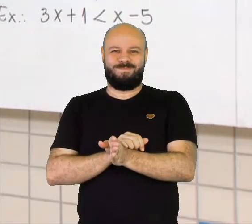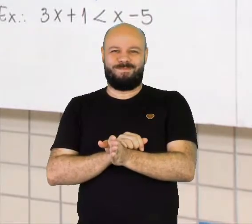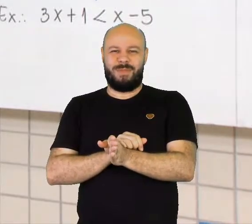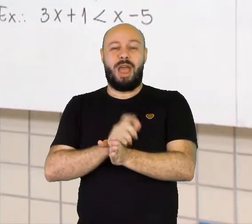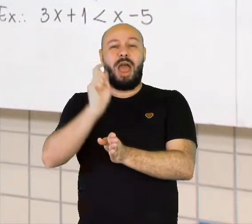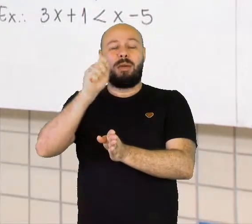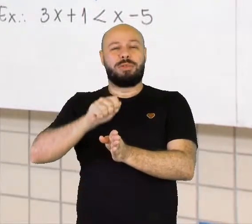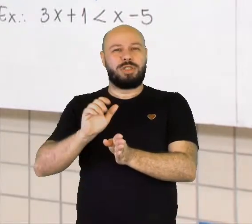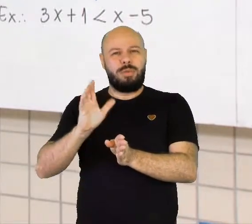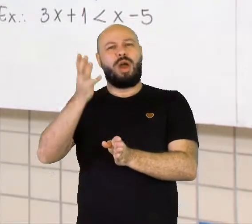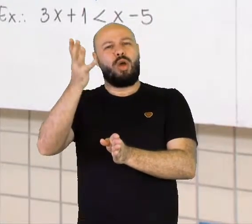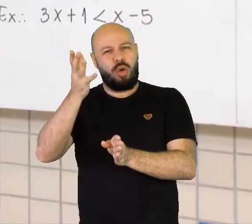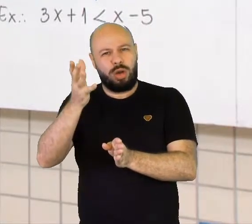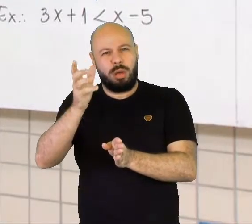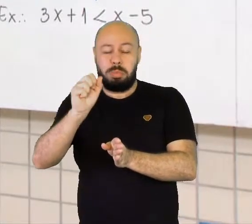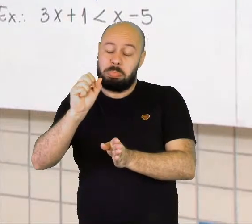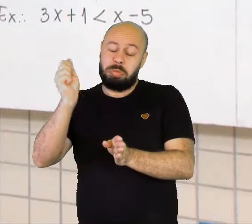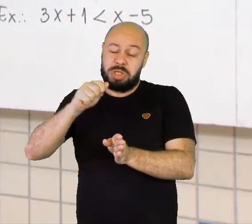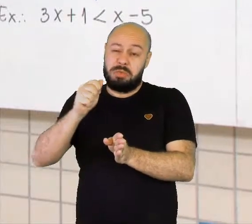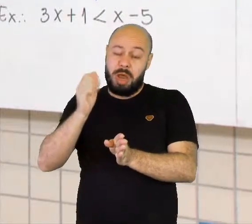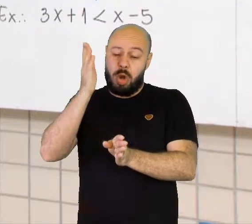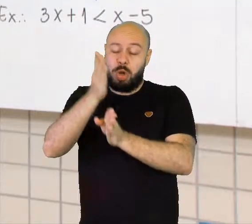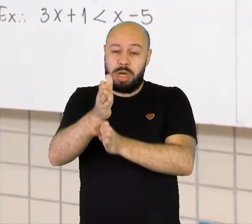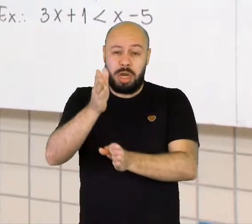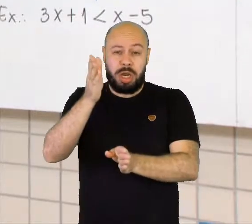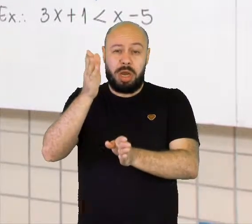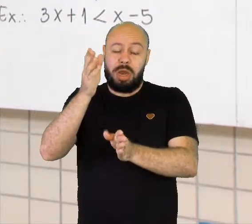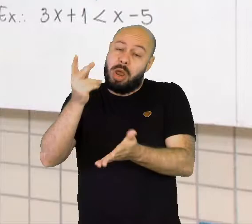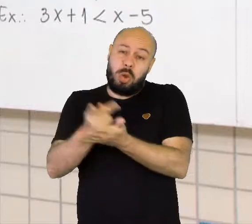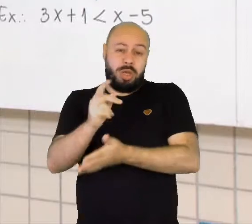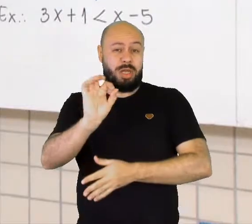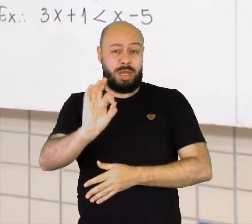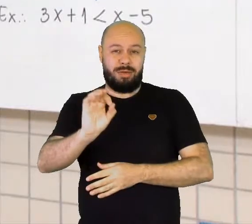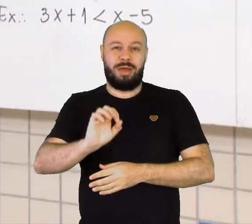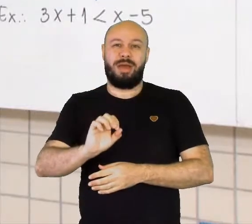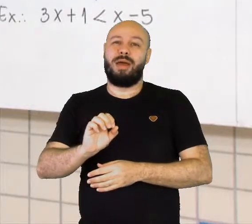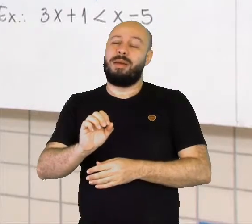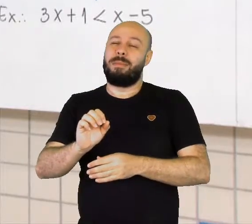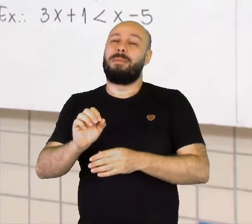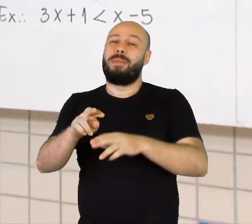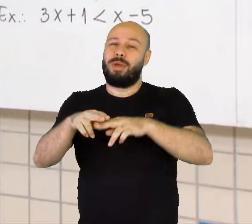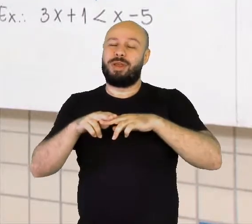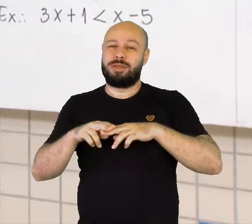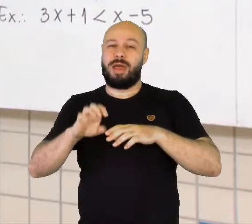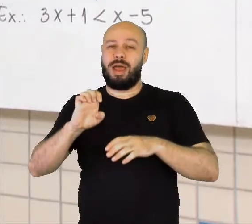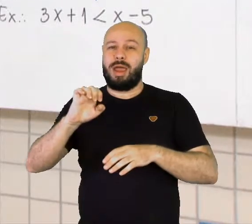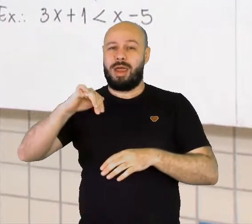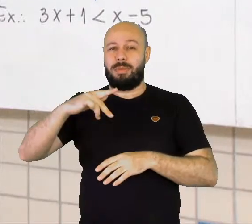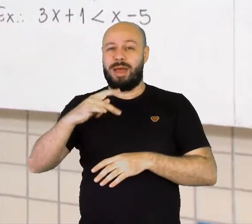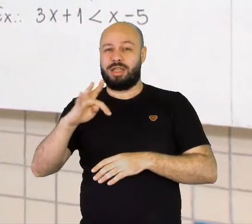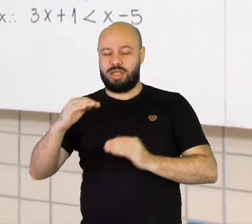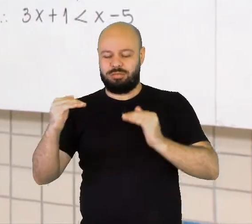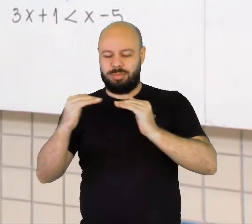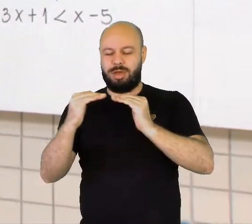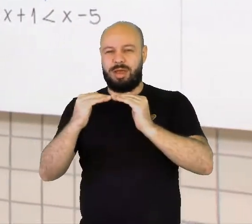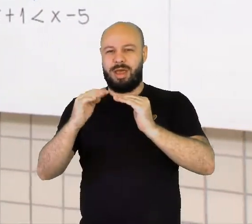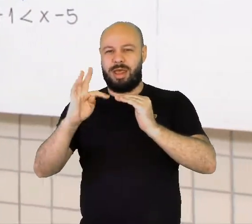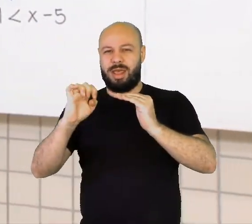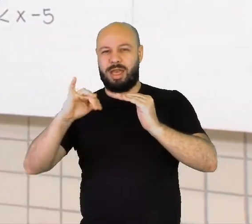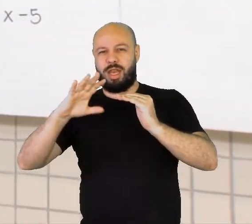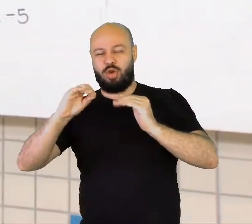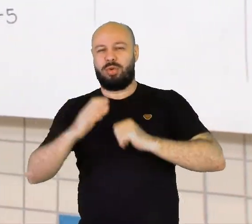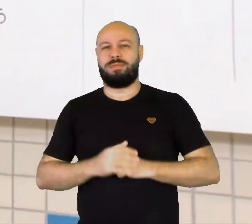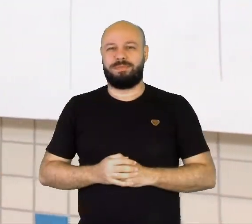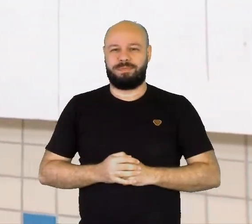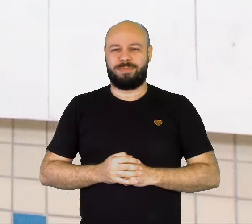pode ocorrer e pode não ocorrer. Por isso que é um empate técnico, beleza? Então, aqui a gente já viu uma situação que vai estar representando